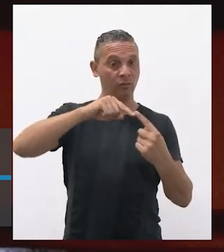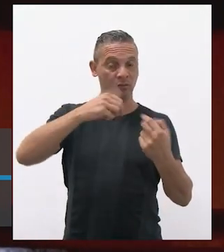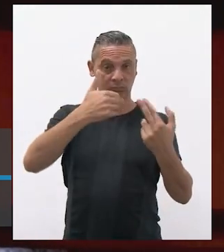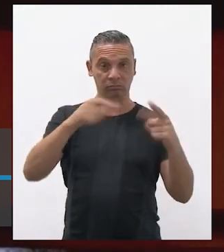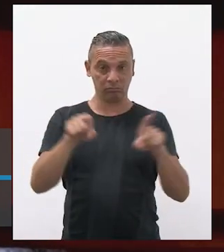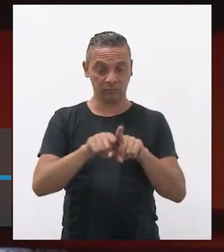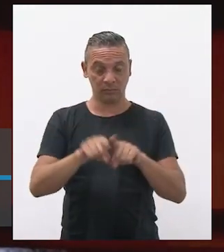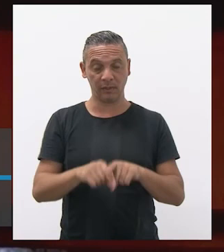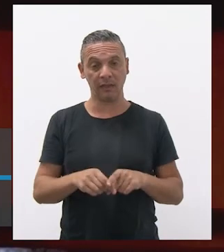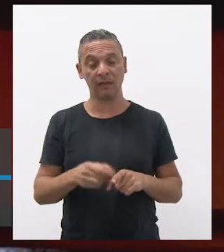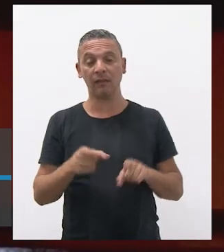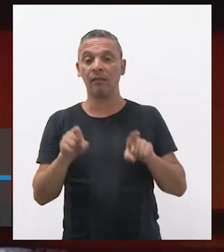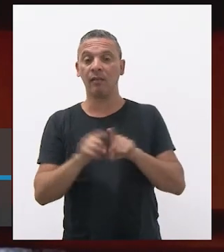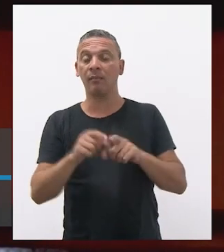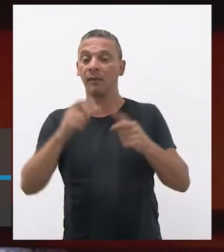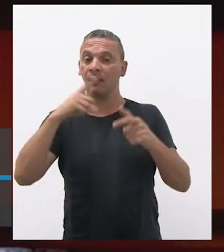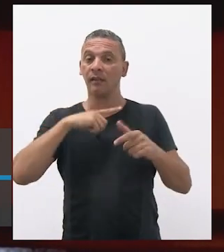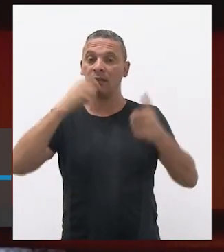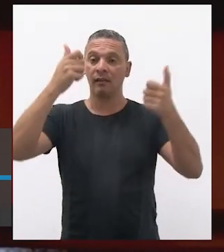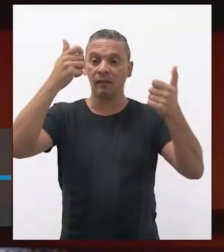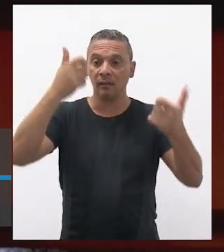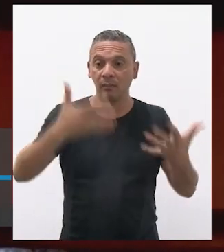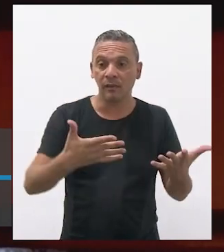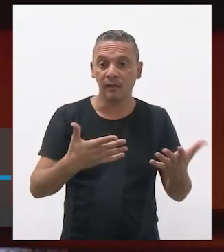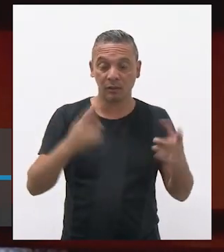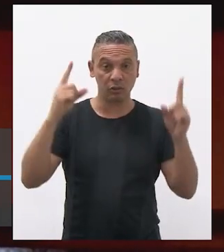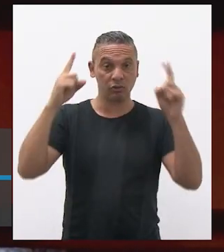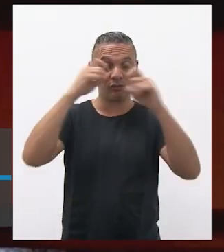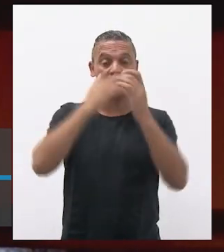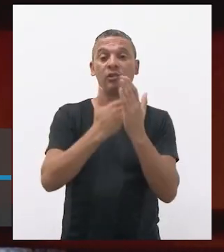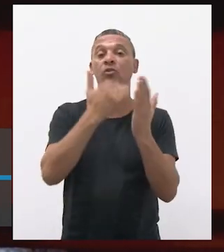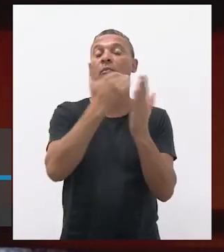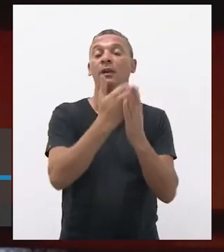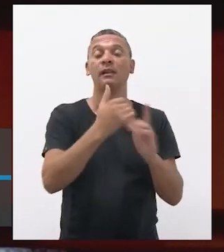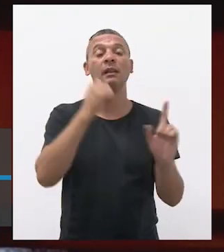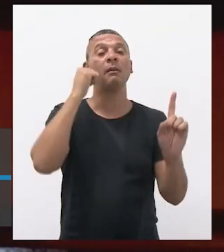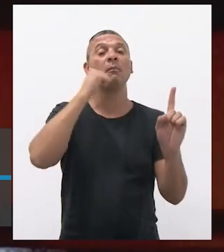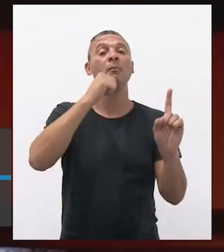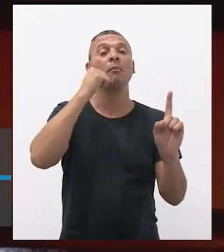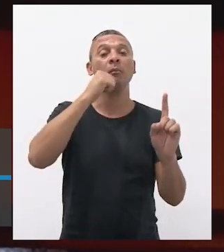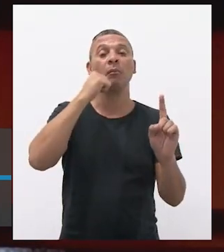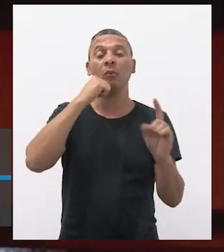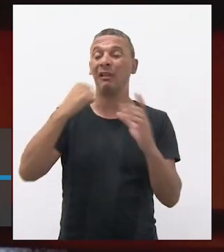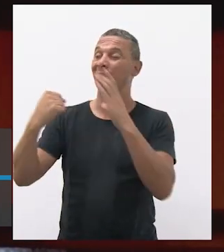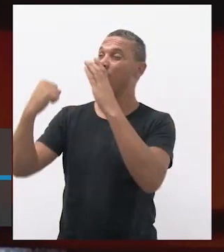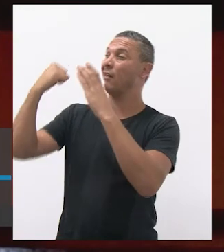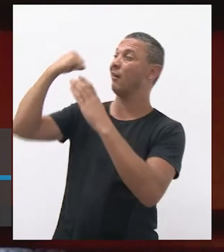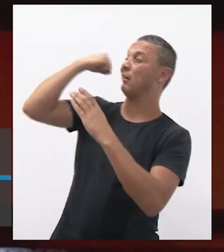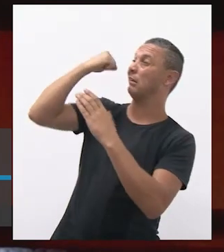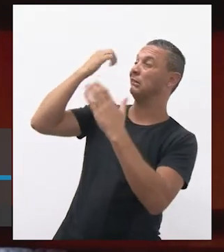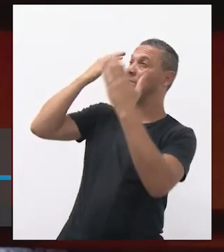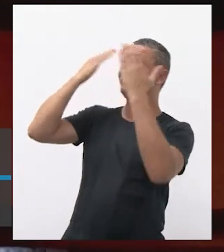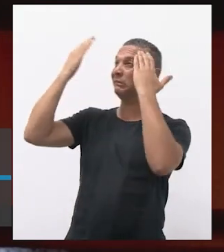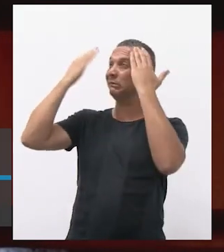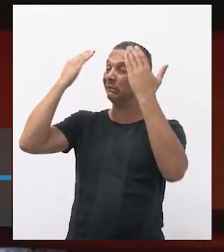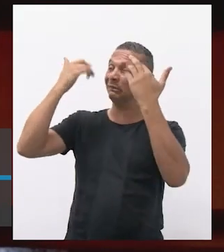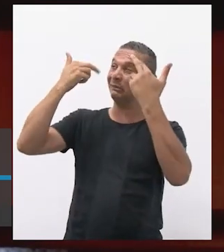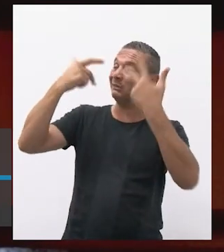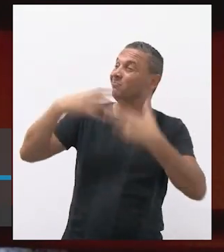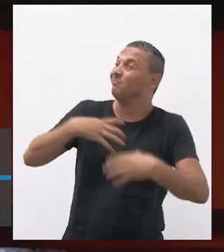né? Ou seja, a Lei Maria da Penha, ela tem é um instrumento legislativo, um instrumento